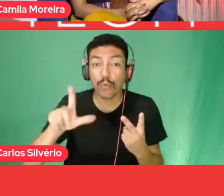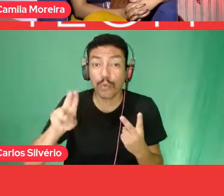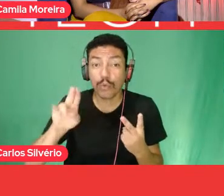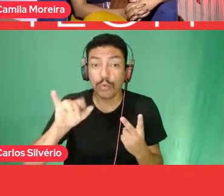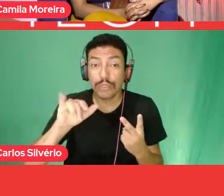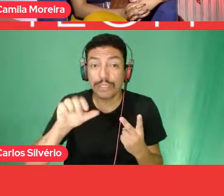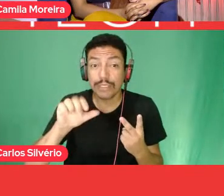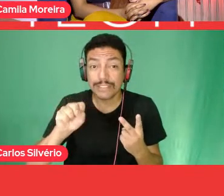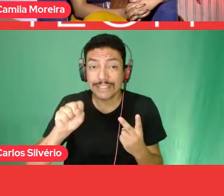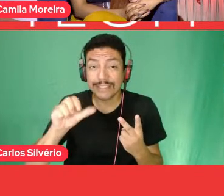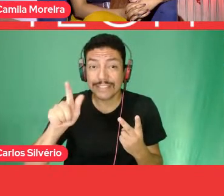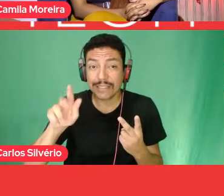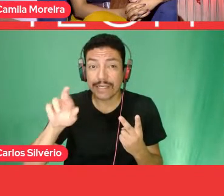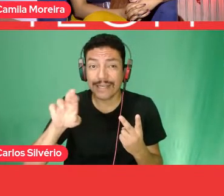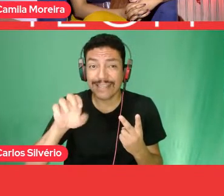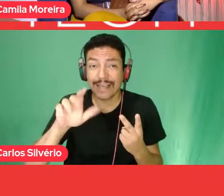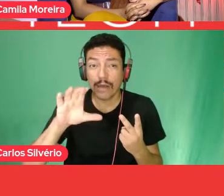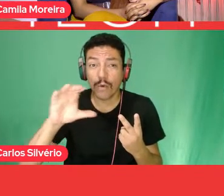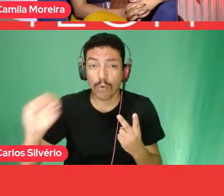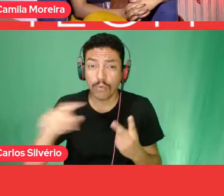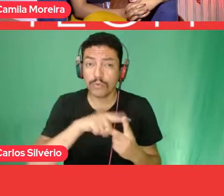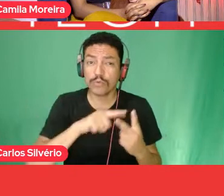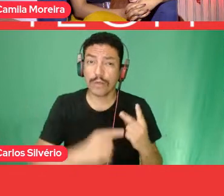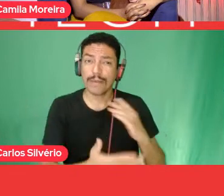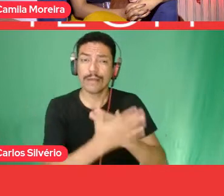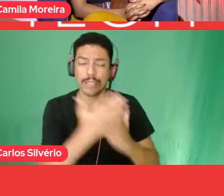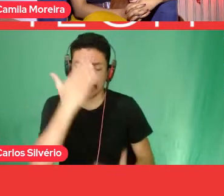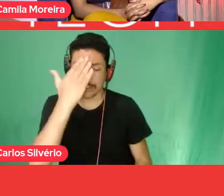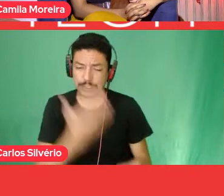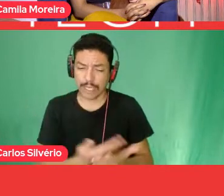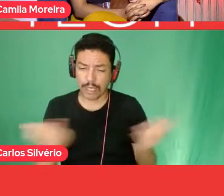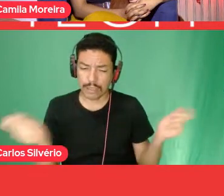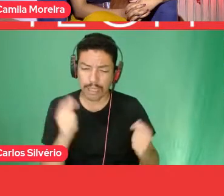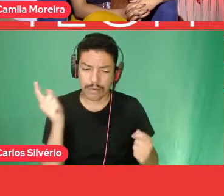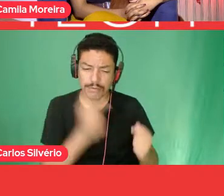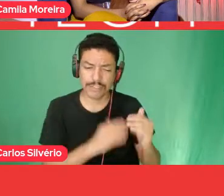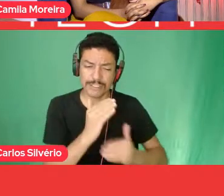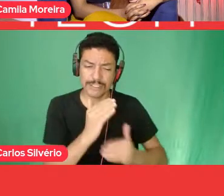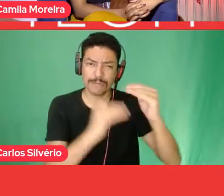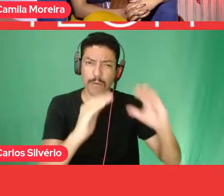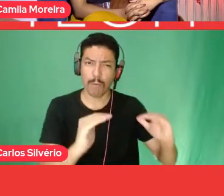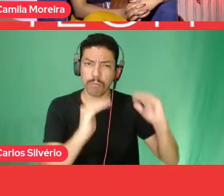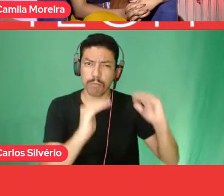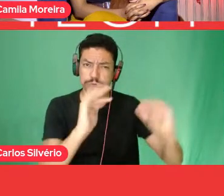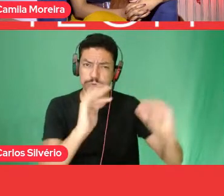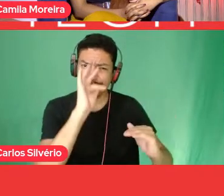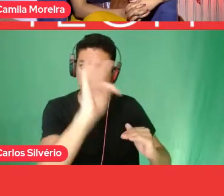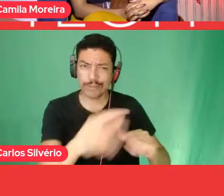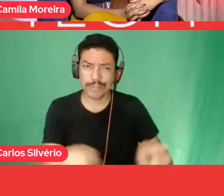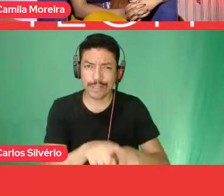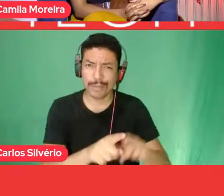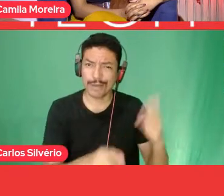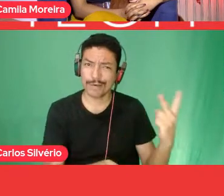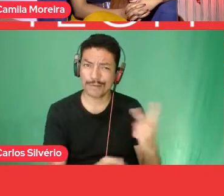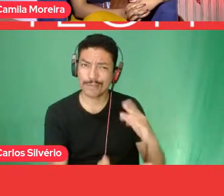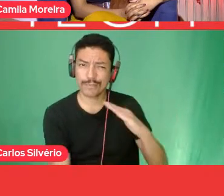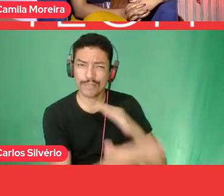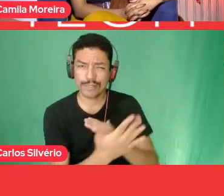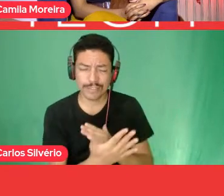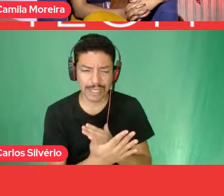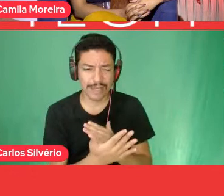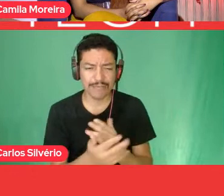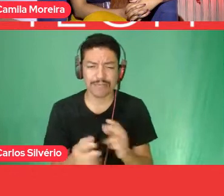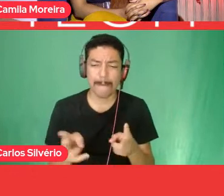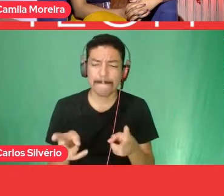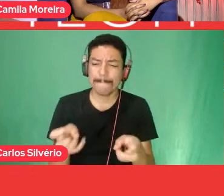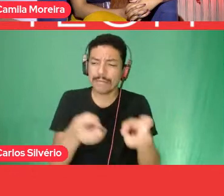de dar o próximo passo de carreira, e me fizeram ver tudo aquilo que eu ajudei a construir, né, aqui dentro da CIT. Então, eu